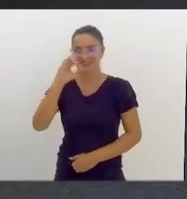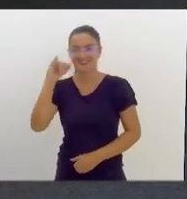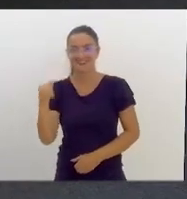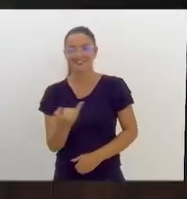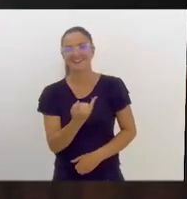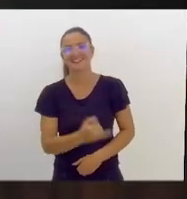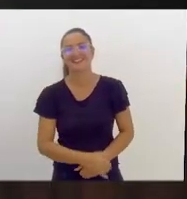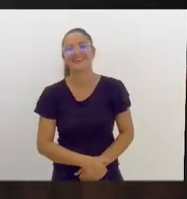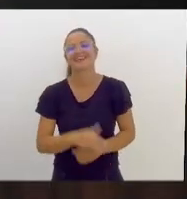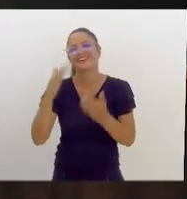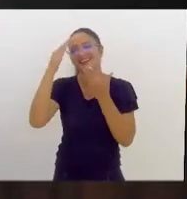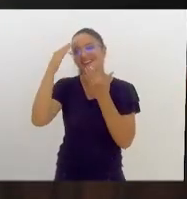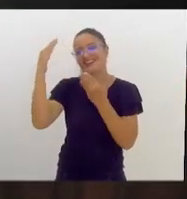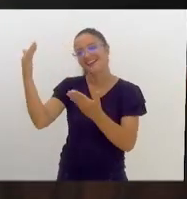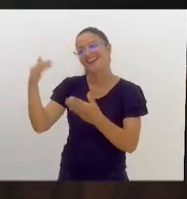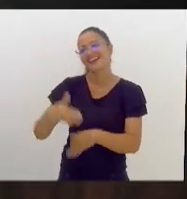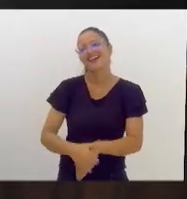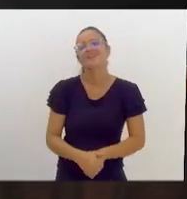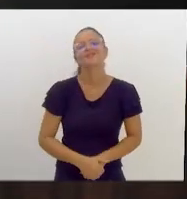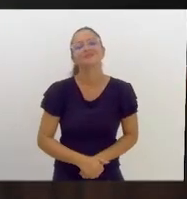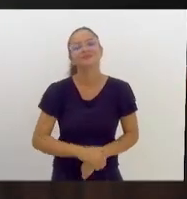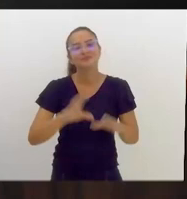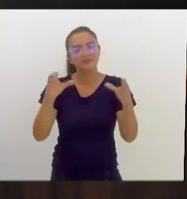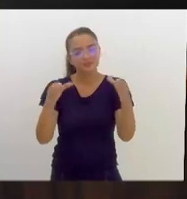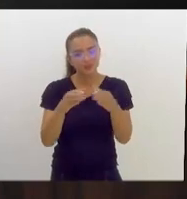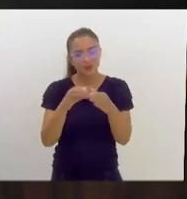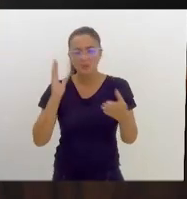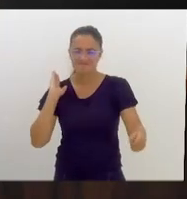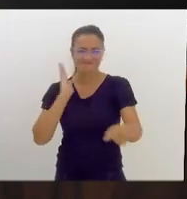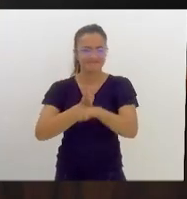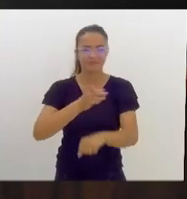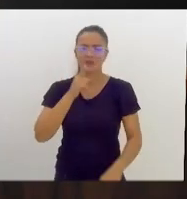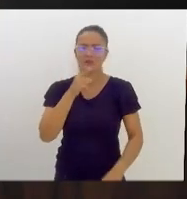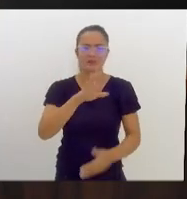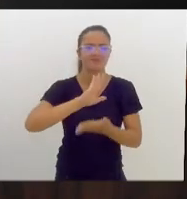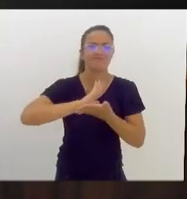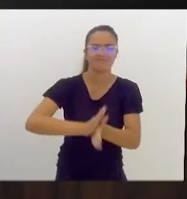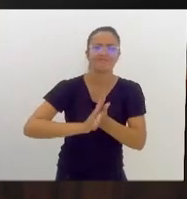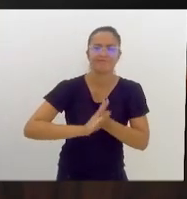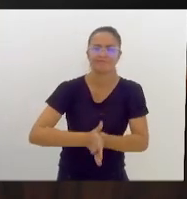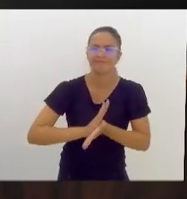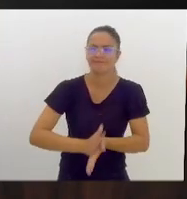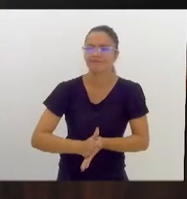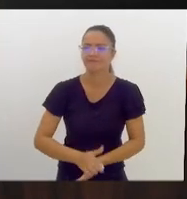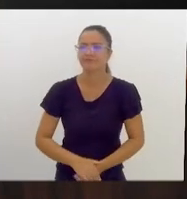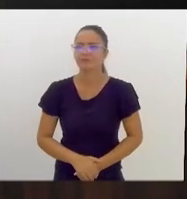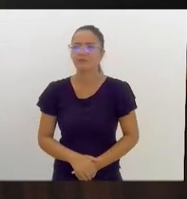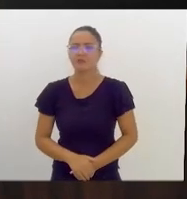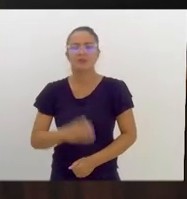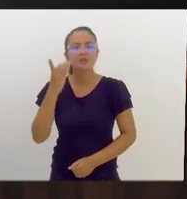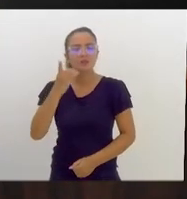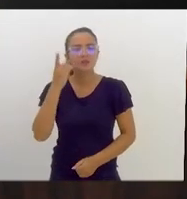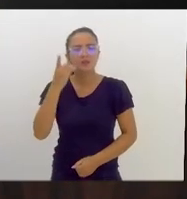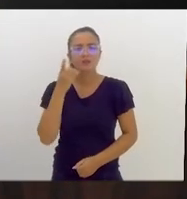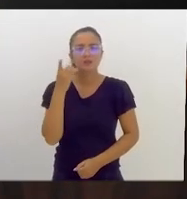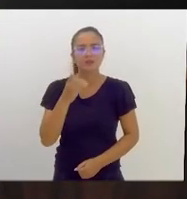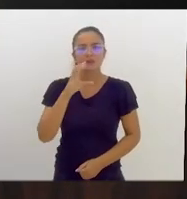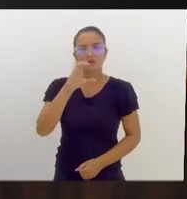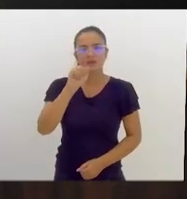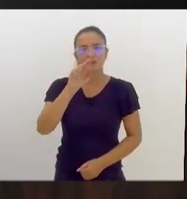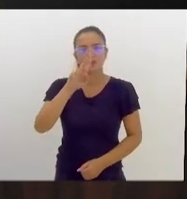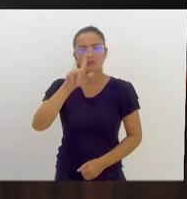obrigada. Pela Comissão de Combate às Discriminações... Deputado Carlos